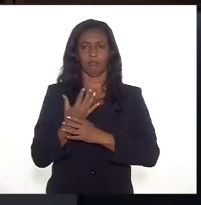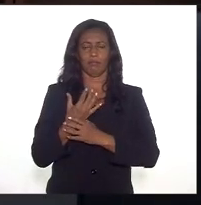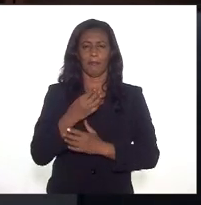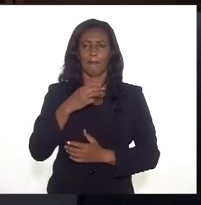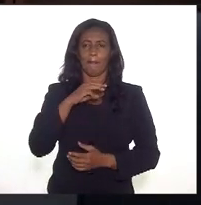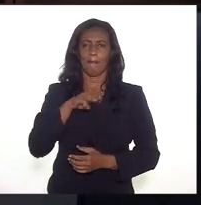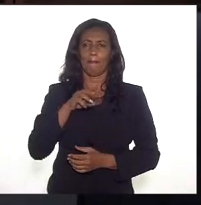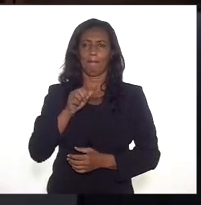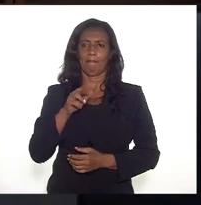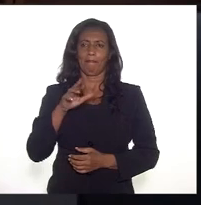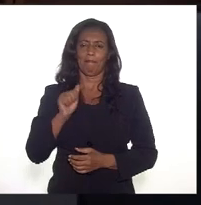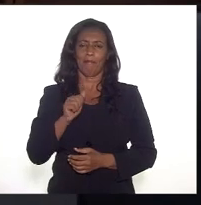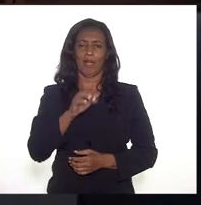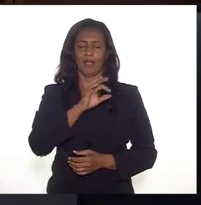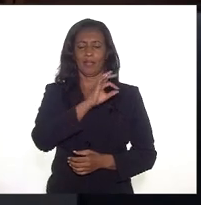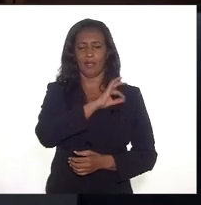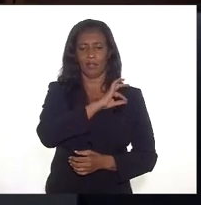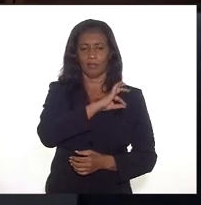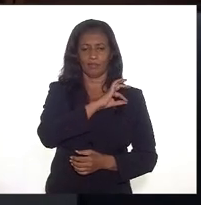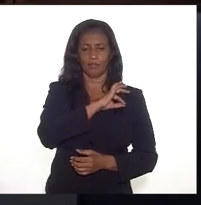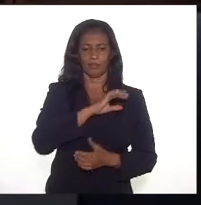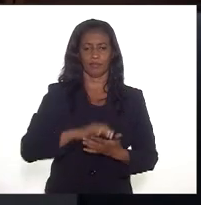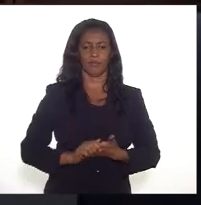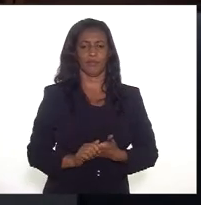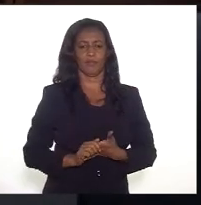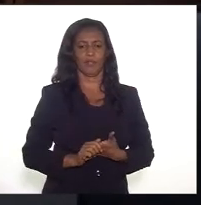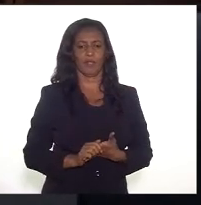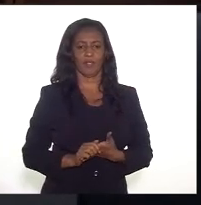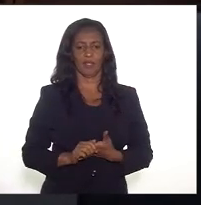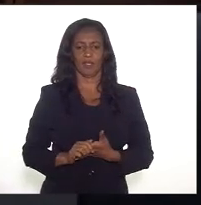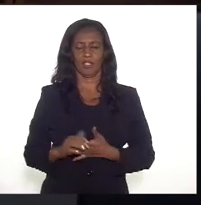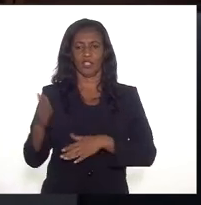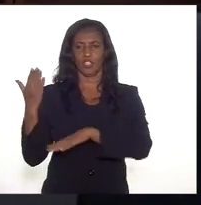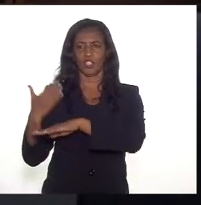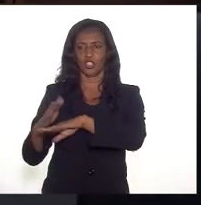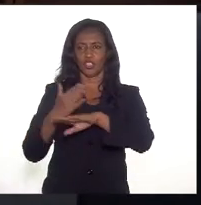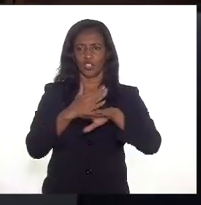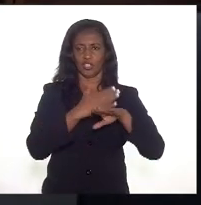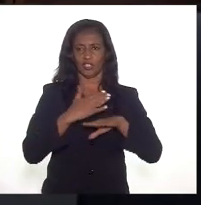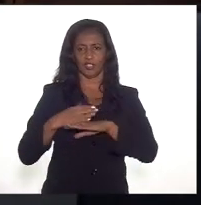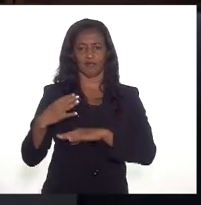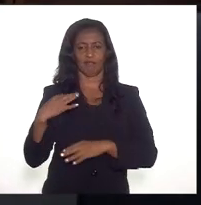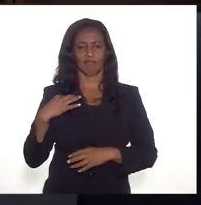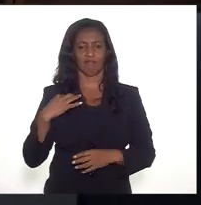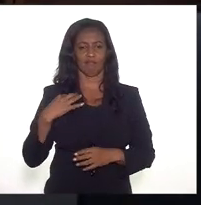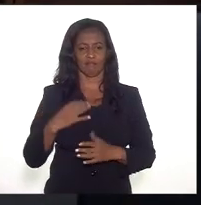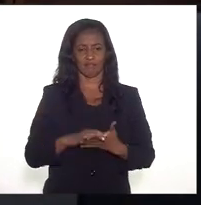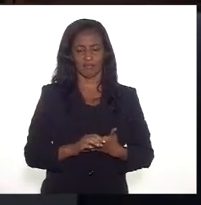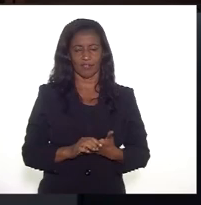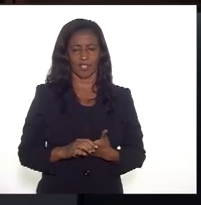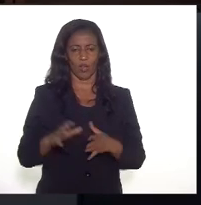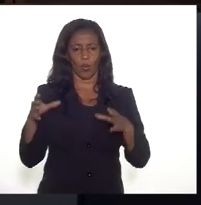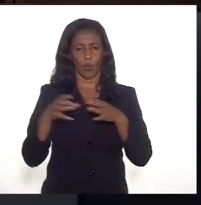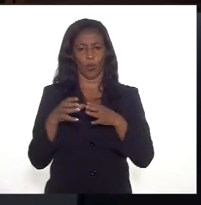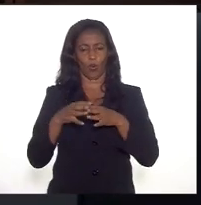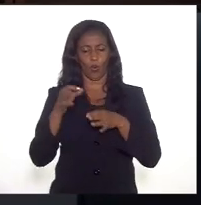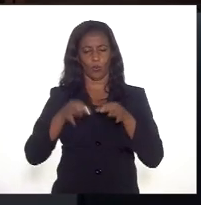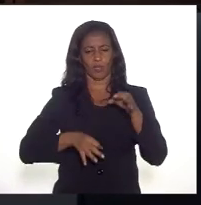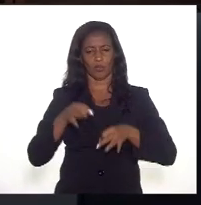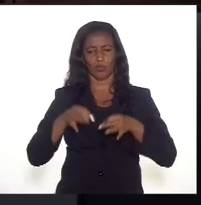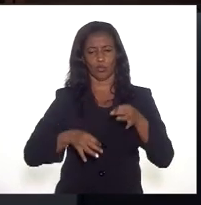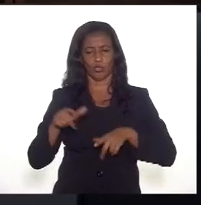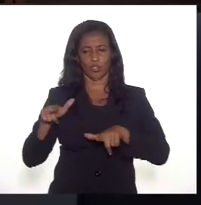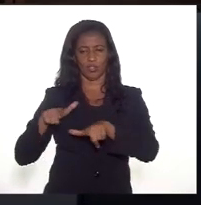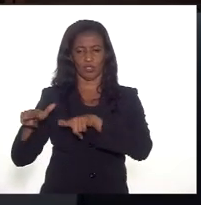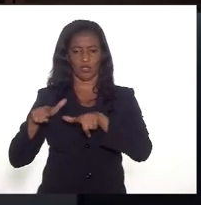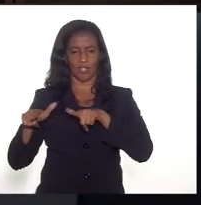sobre a vedação da exigência de experiência prévia na seleção de estagiários, pendendo de pareceres das comissões de Constituição e Justiça, de Trabalho,